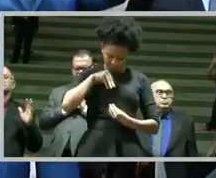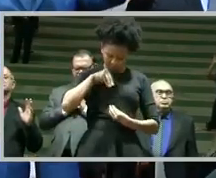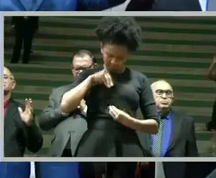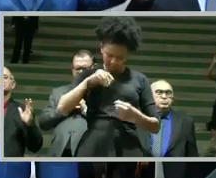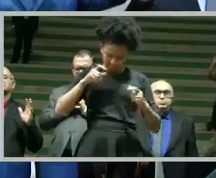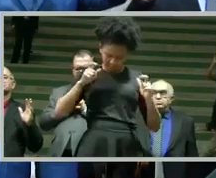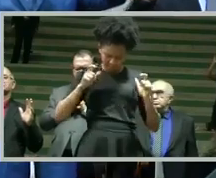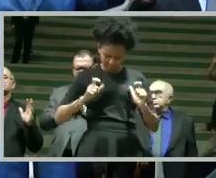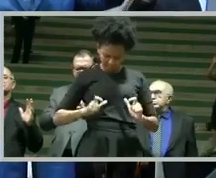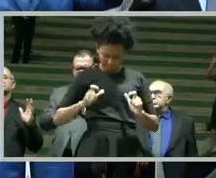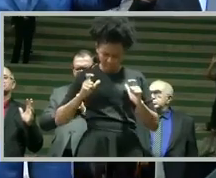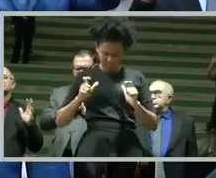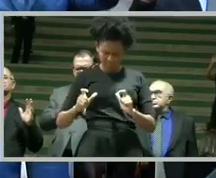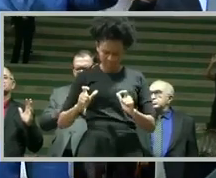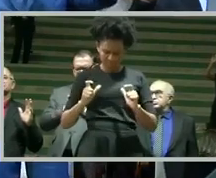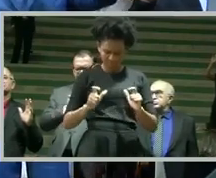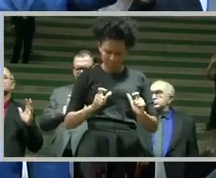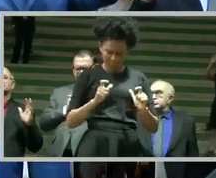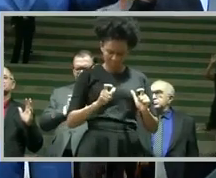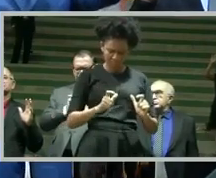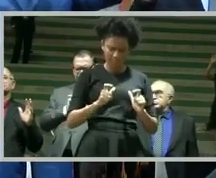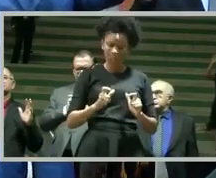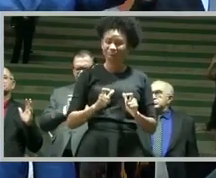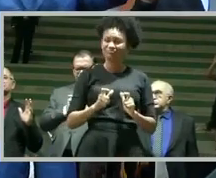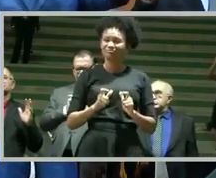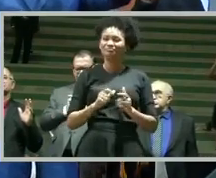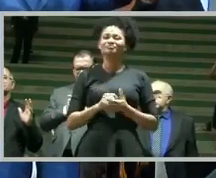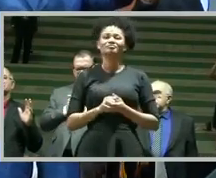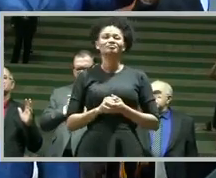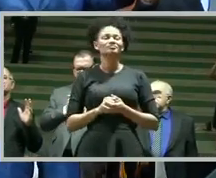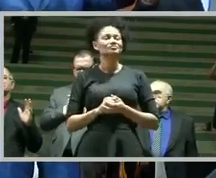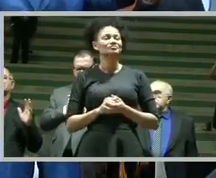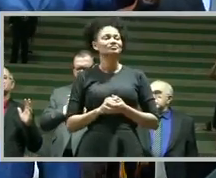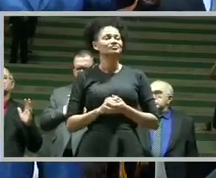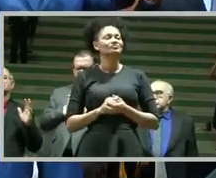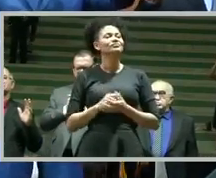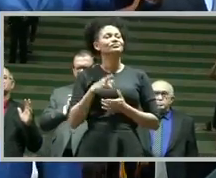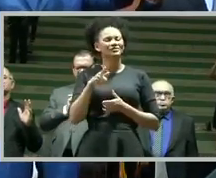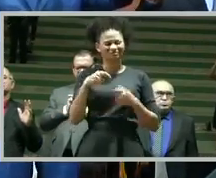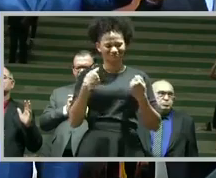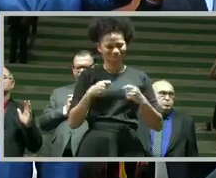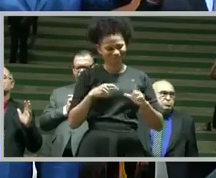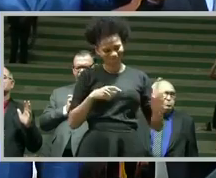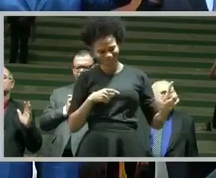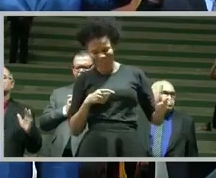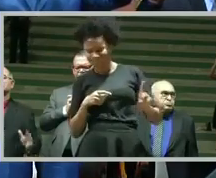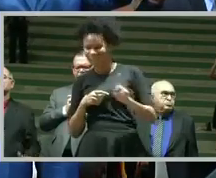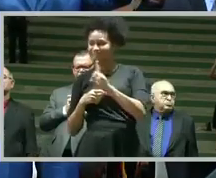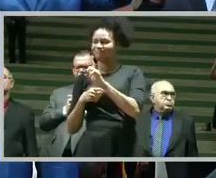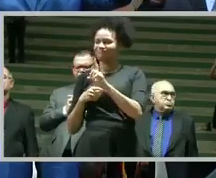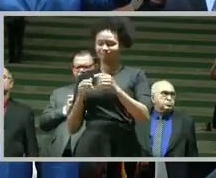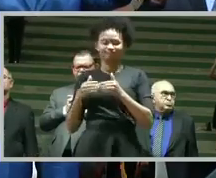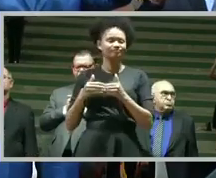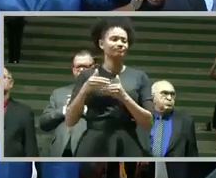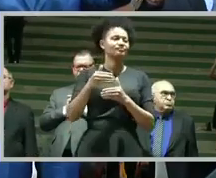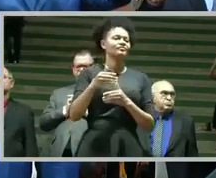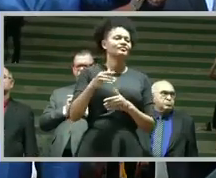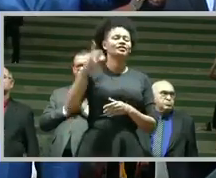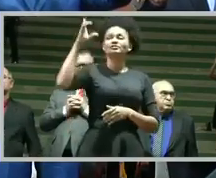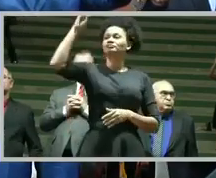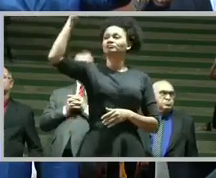onde você estiver, sem que você precise vir aqui à frente, Deus vai te tocar